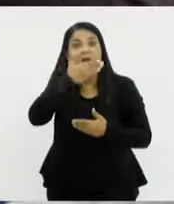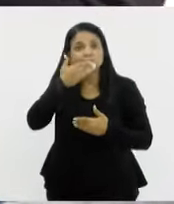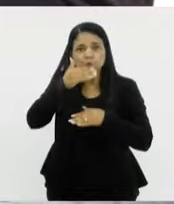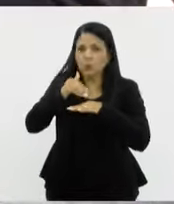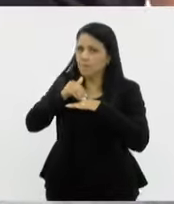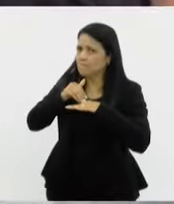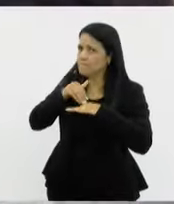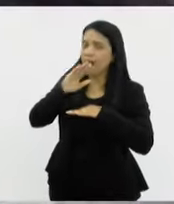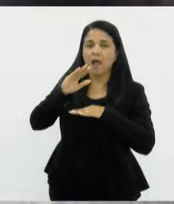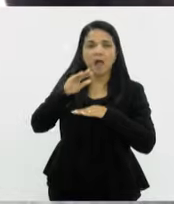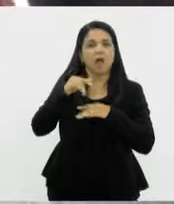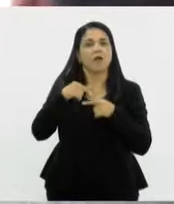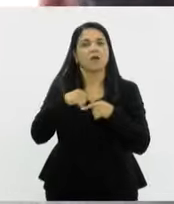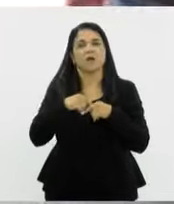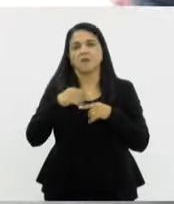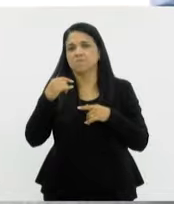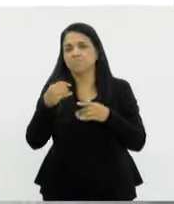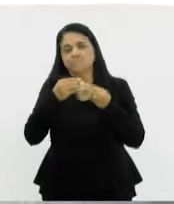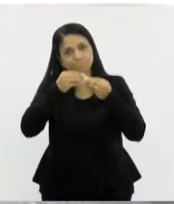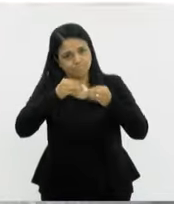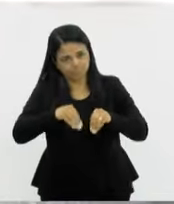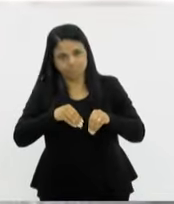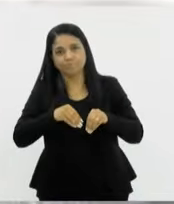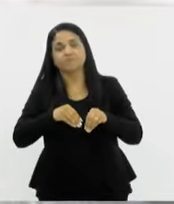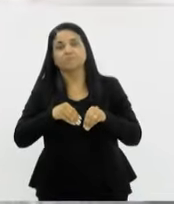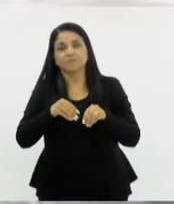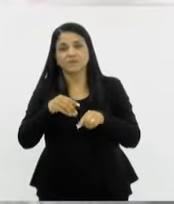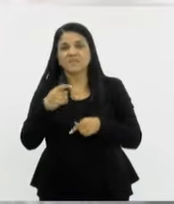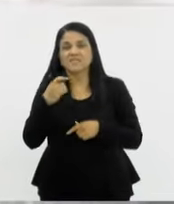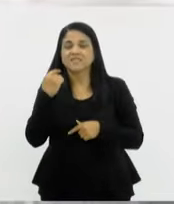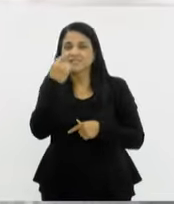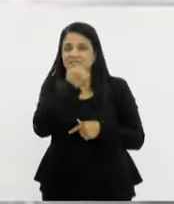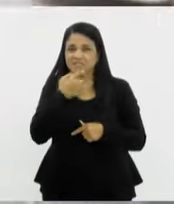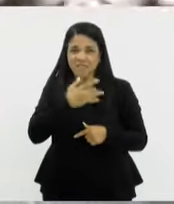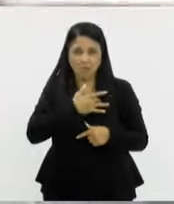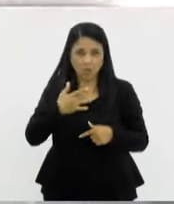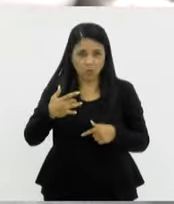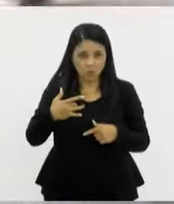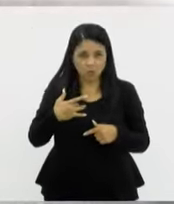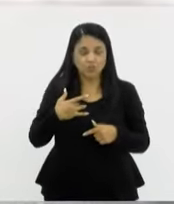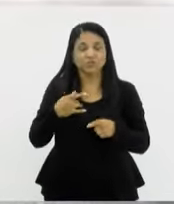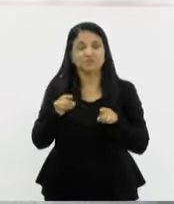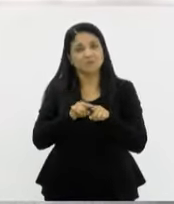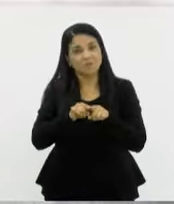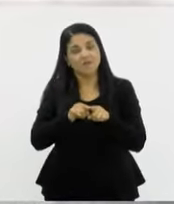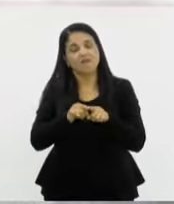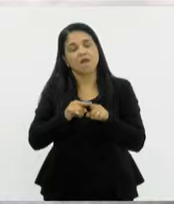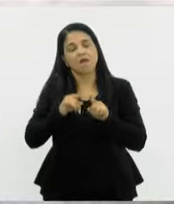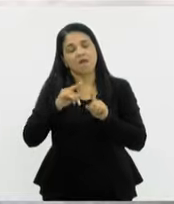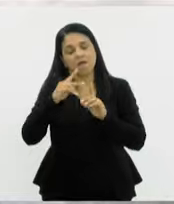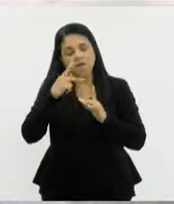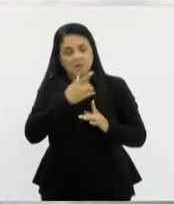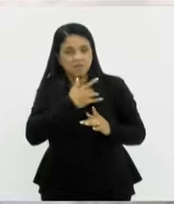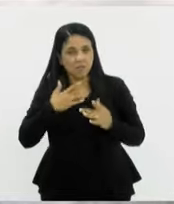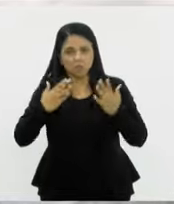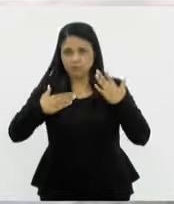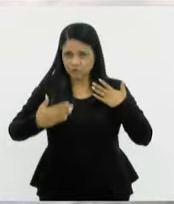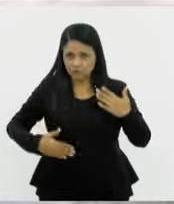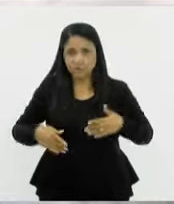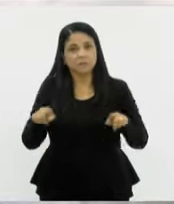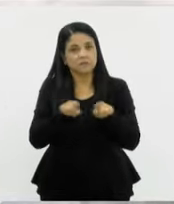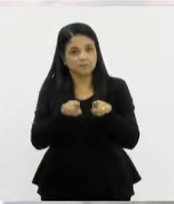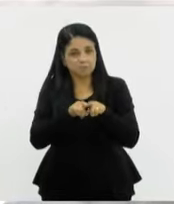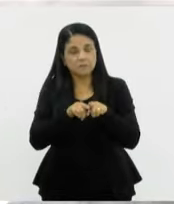ele é extremamente prejudicial, não só à saúde, à higiene oral, mas também para a nossa própria saúde. Então, a gente tem que prestar bastante